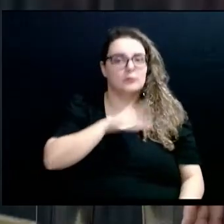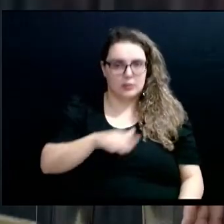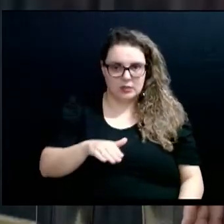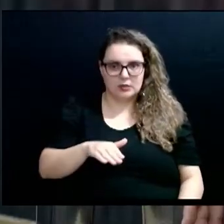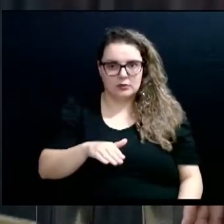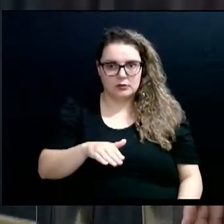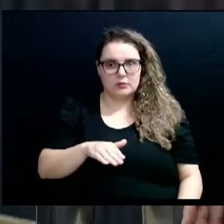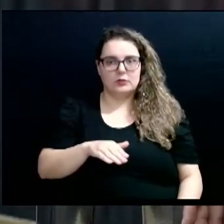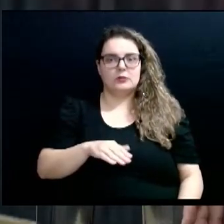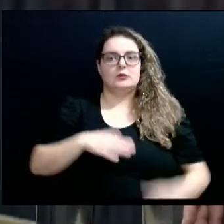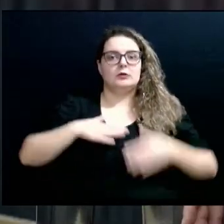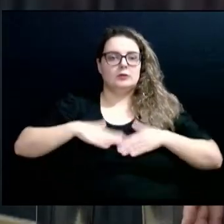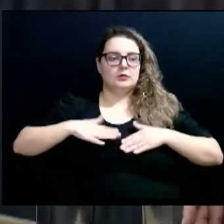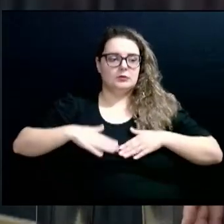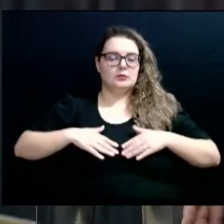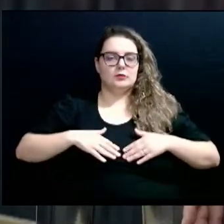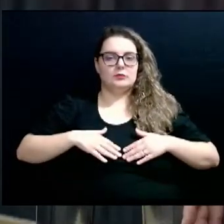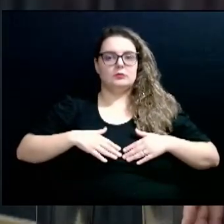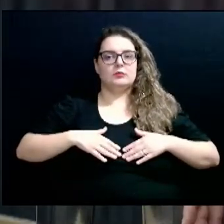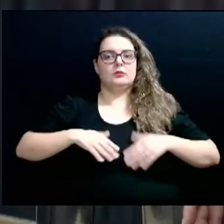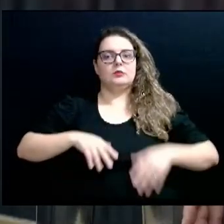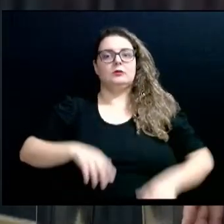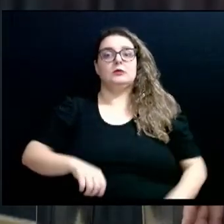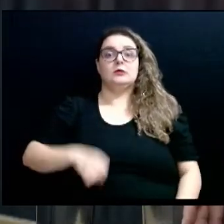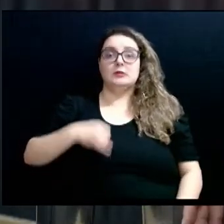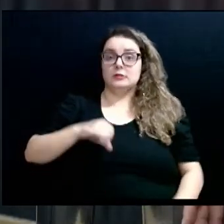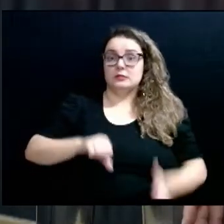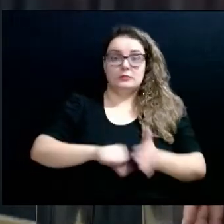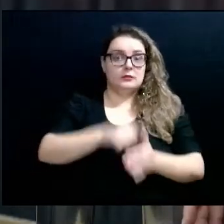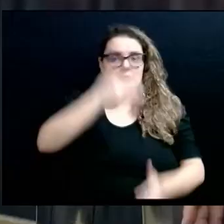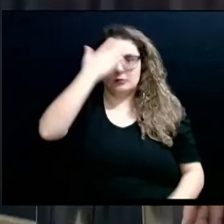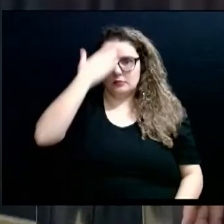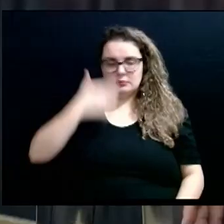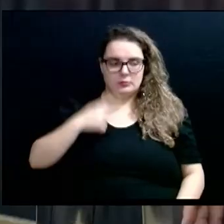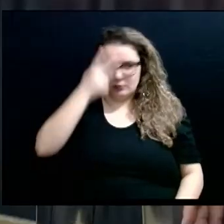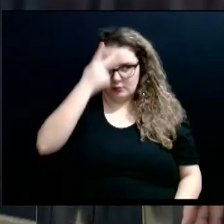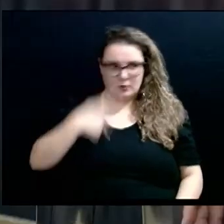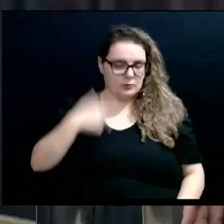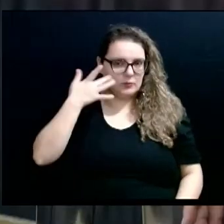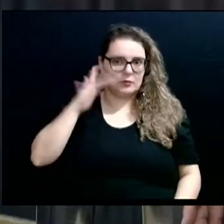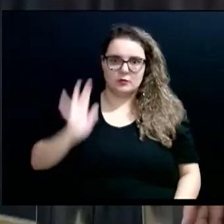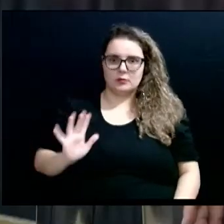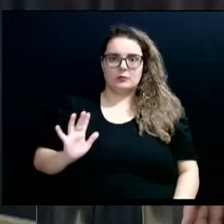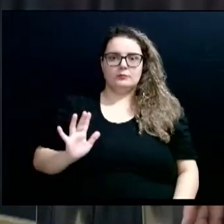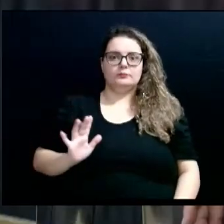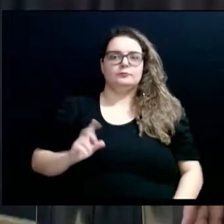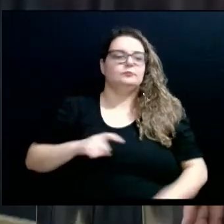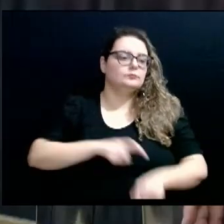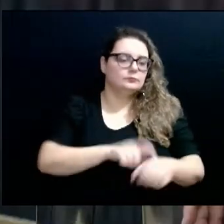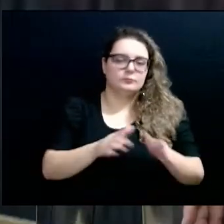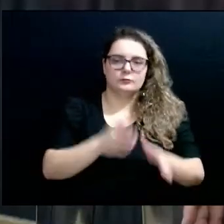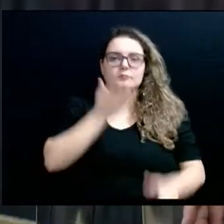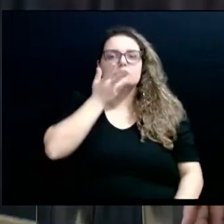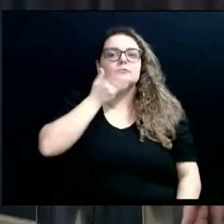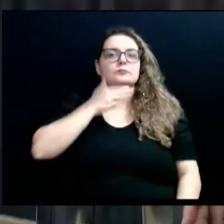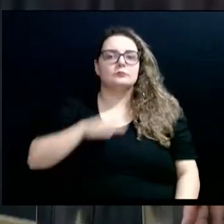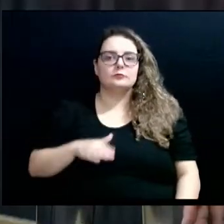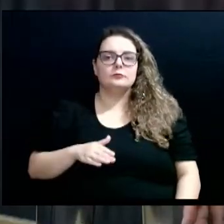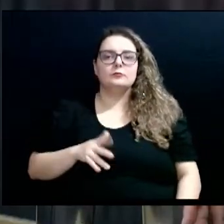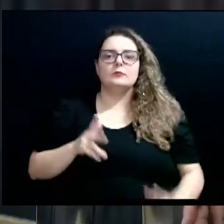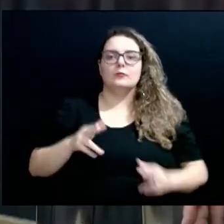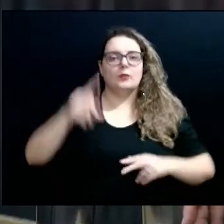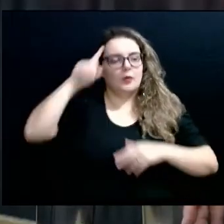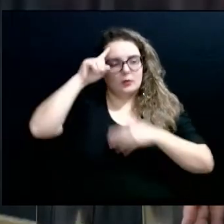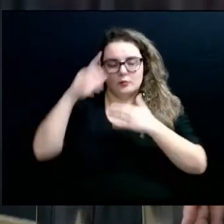a se regular se primeiro ele não sabe fazer isso com ele mesmo. Tanto em situações com a criança, quanto em situações do dia a dia. Então,